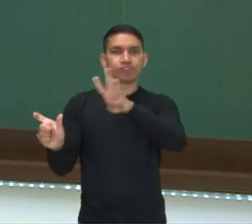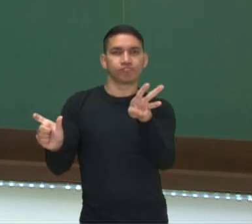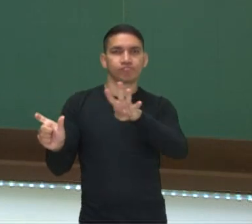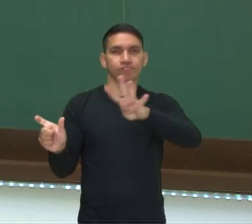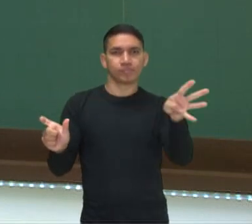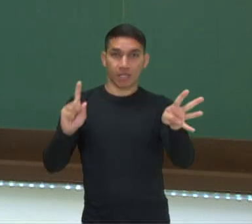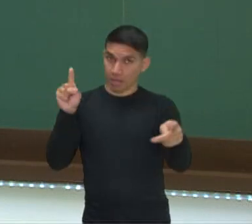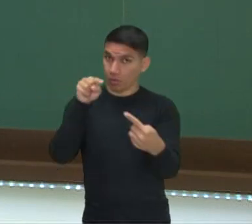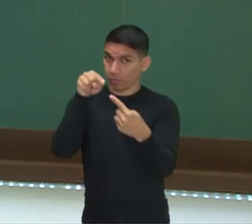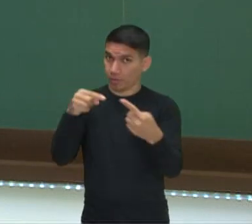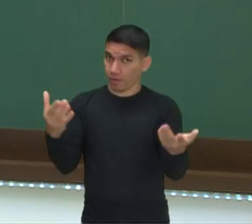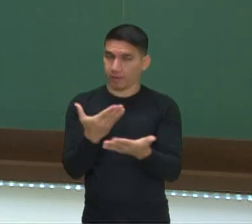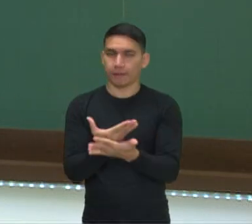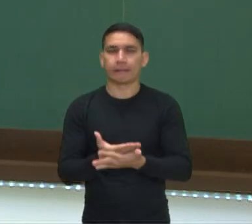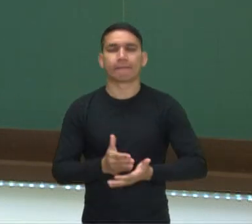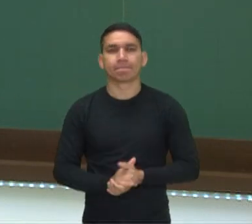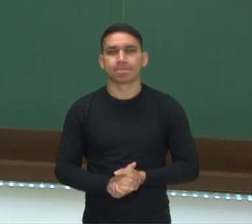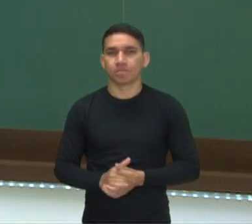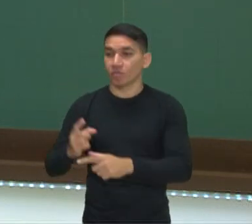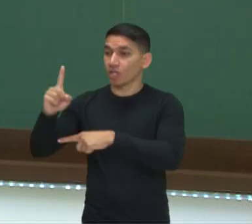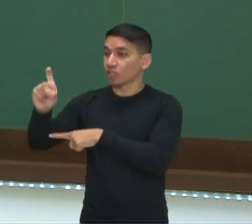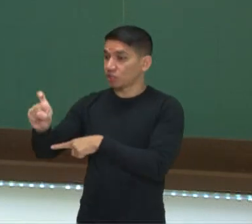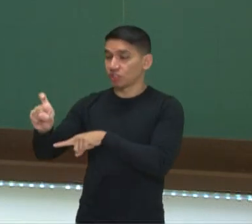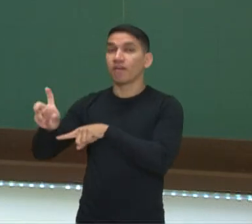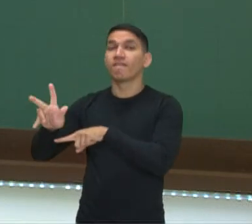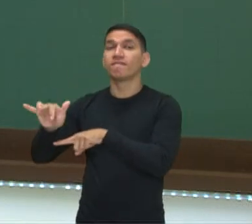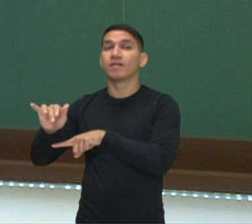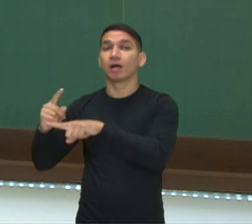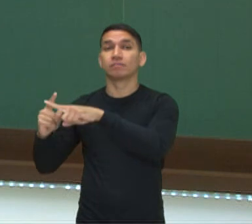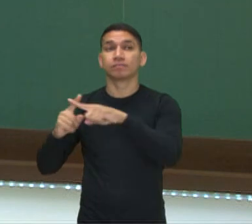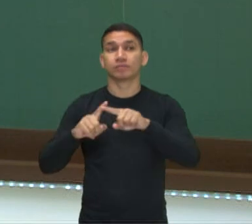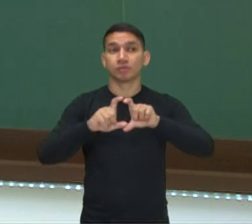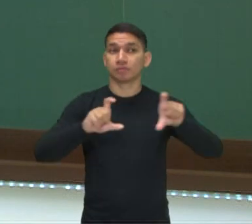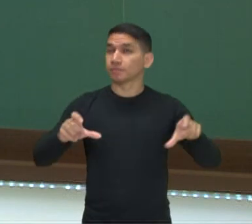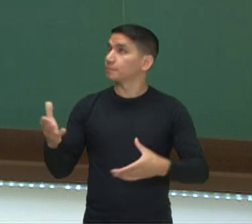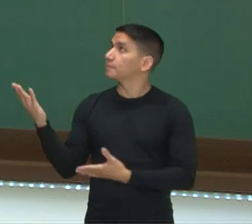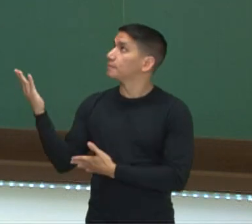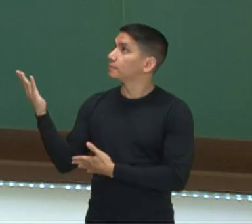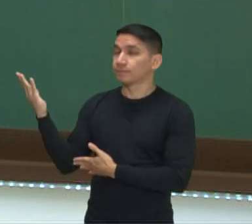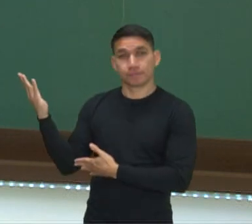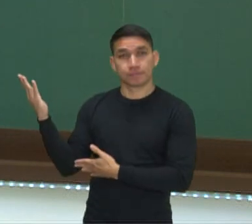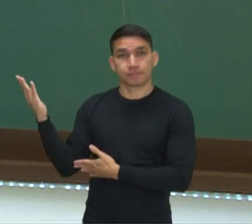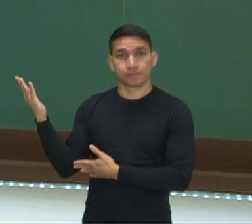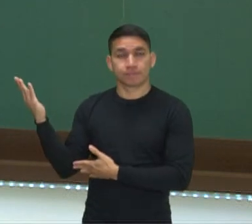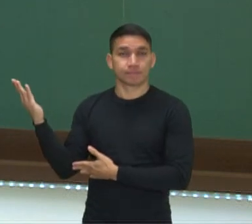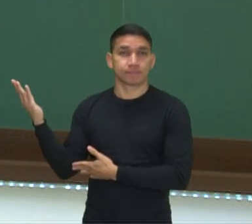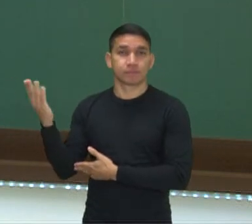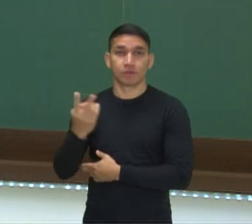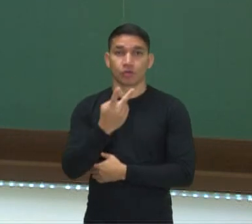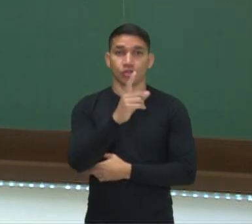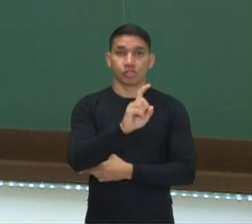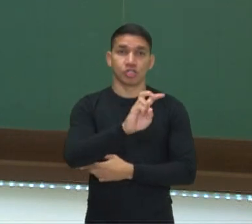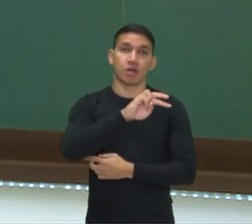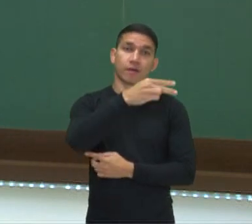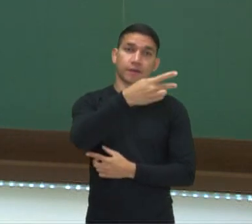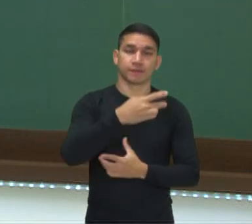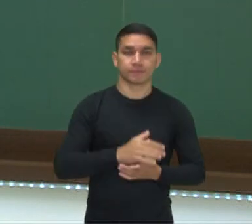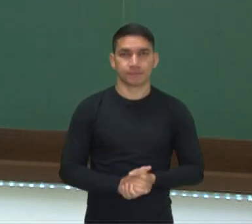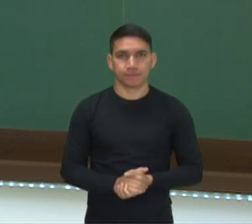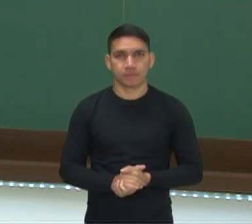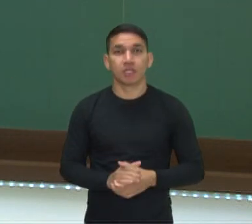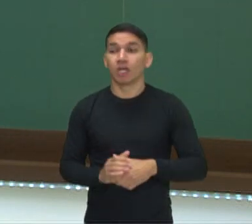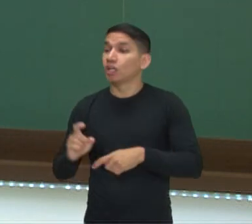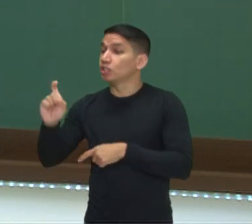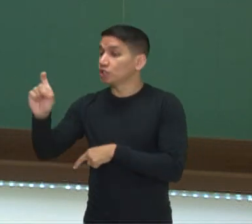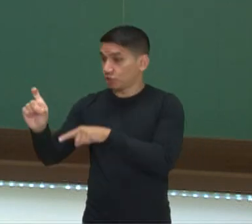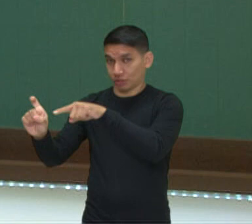aula. O x vai multiplicar o 2x, resultado 2x ao quadrado. E o x